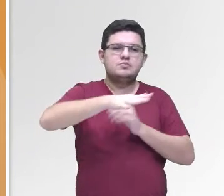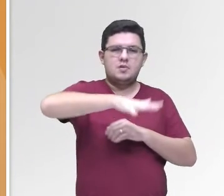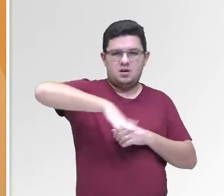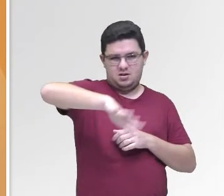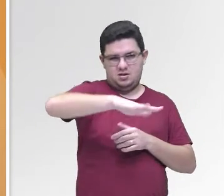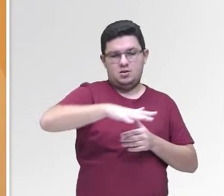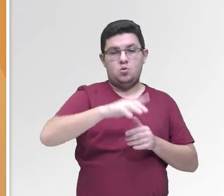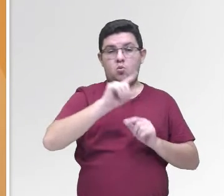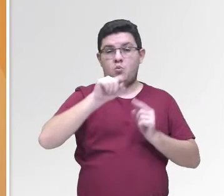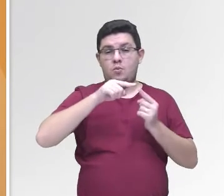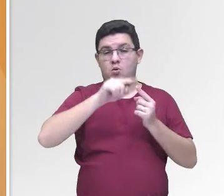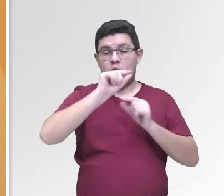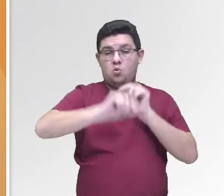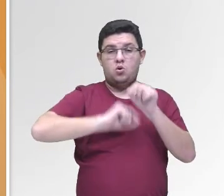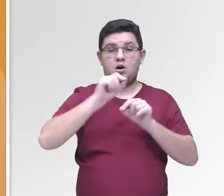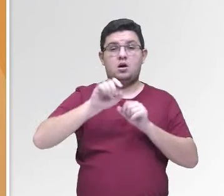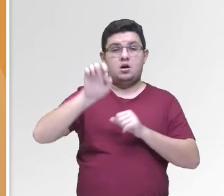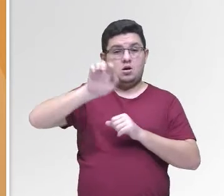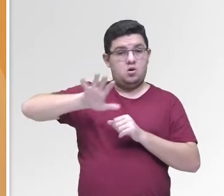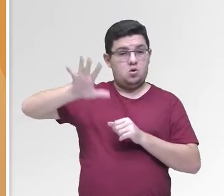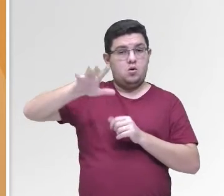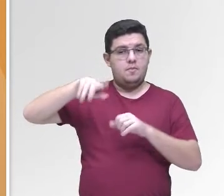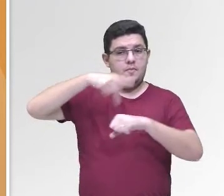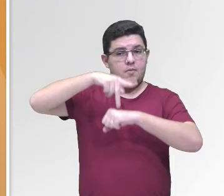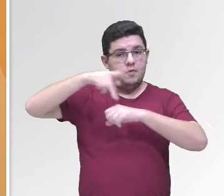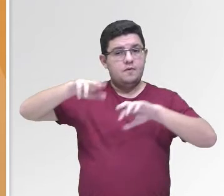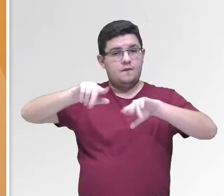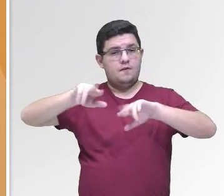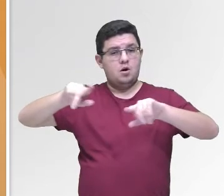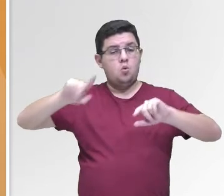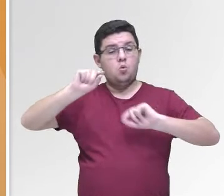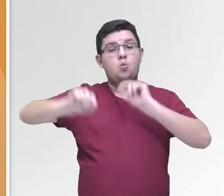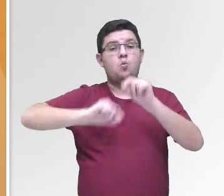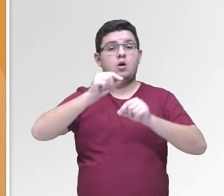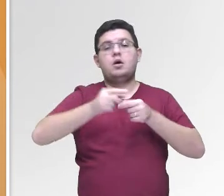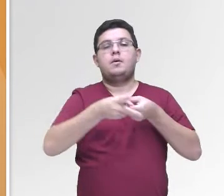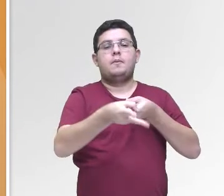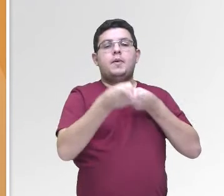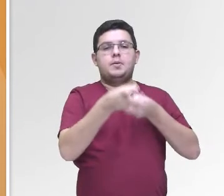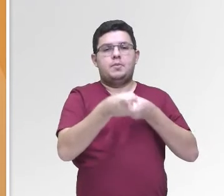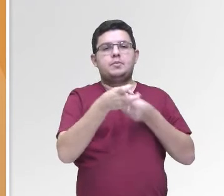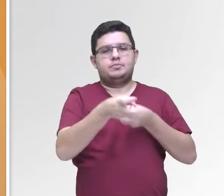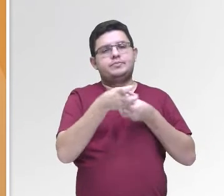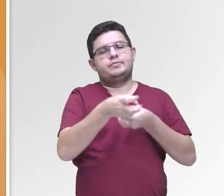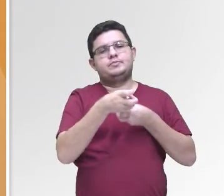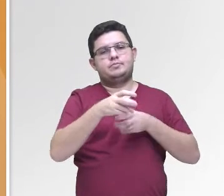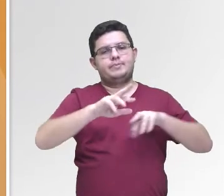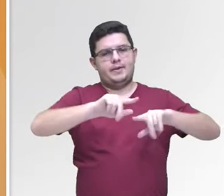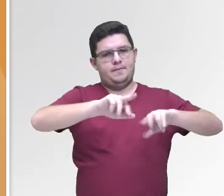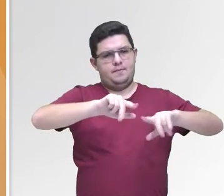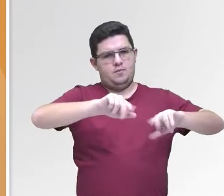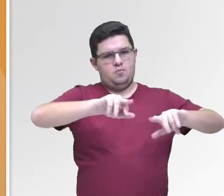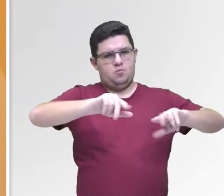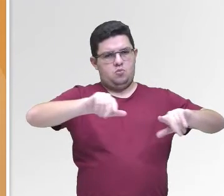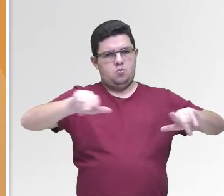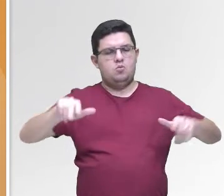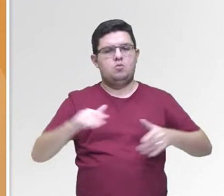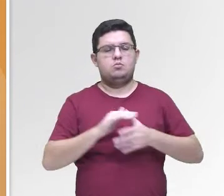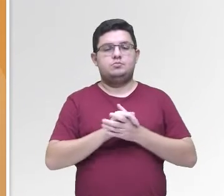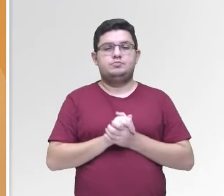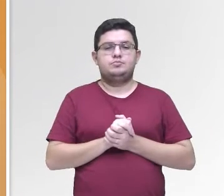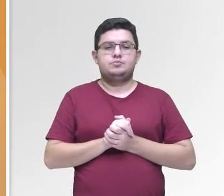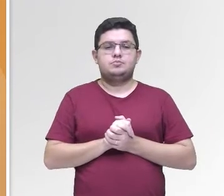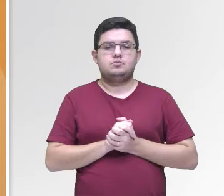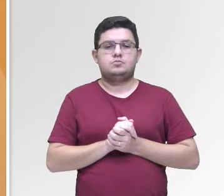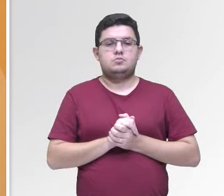que muitas nações europeias conseguissem, então, fazer a sua exploração em um novo